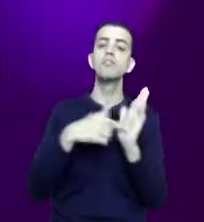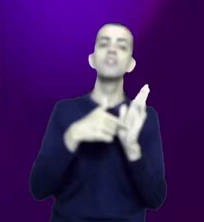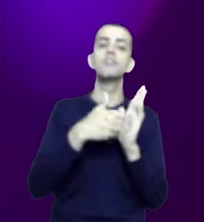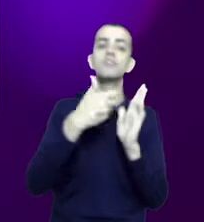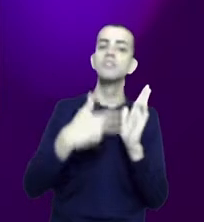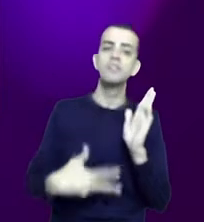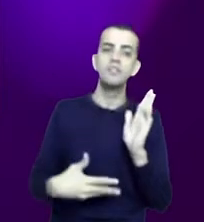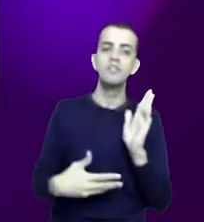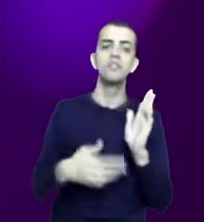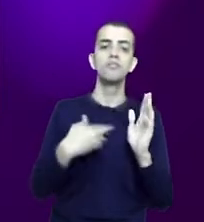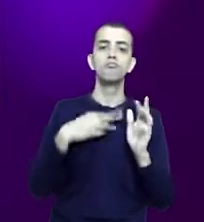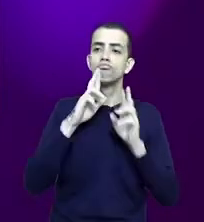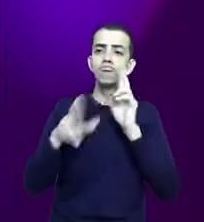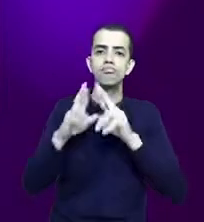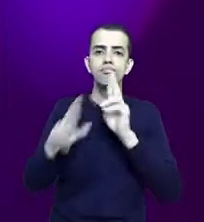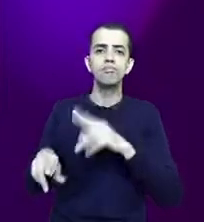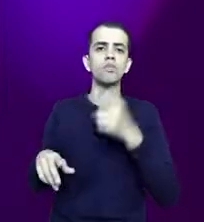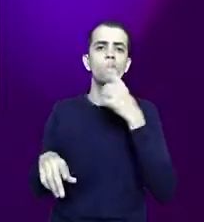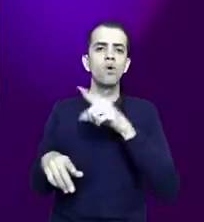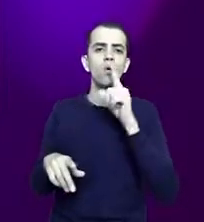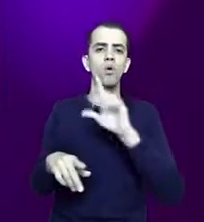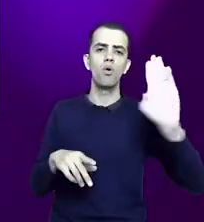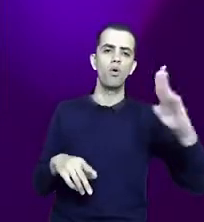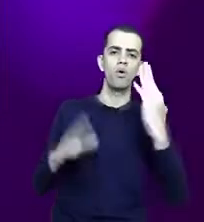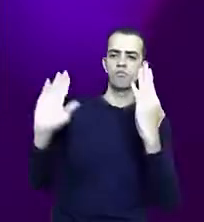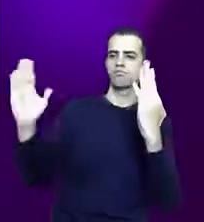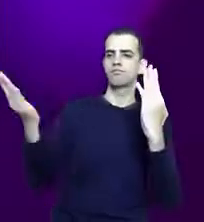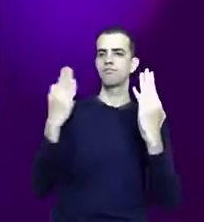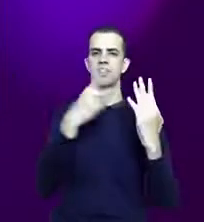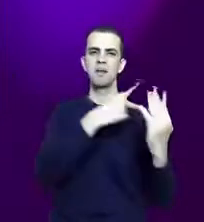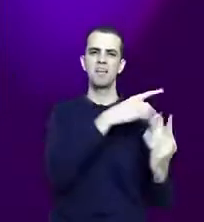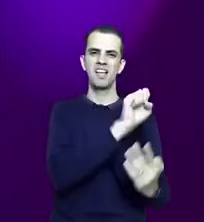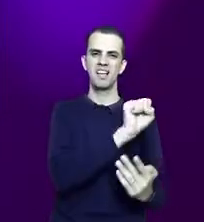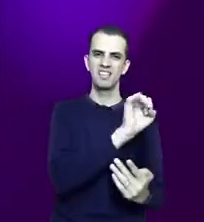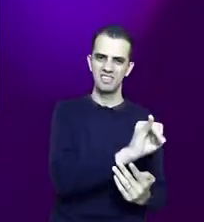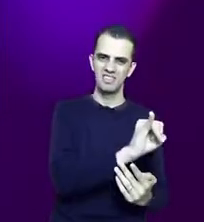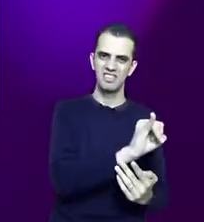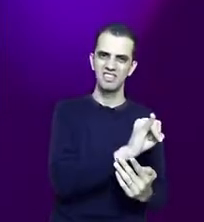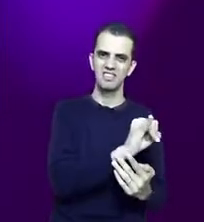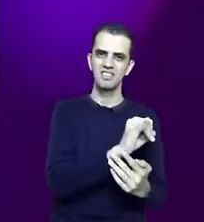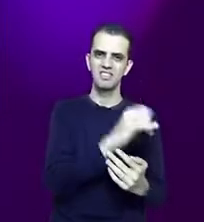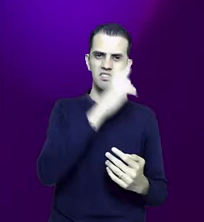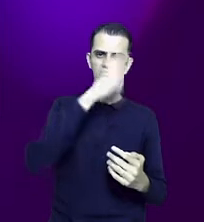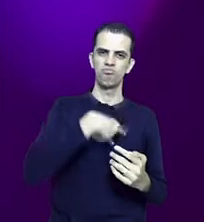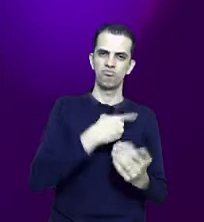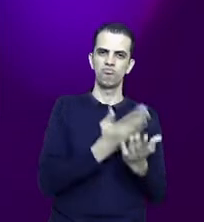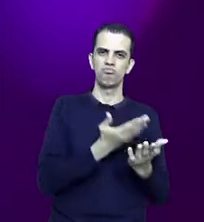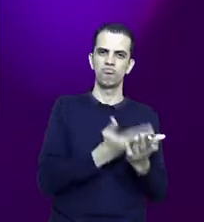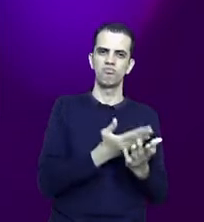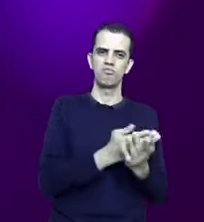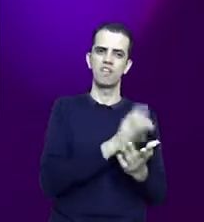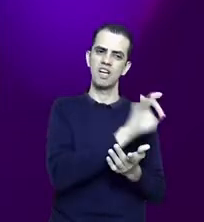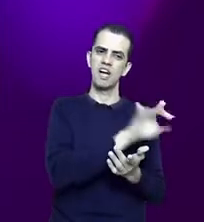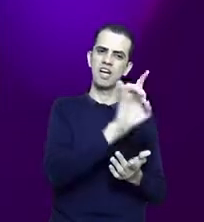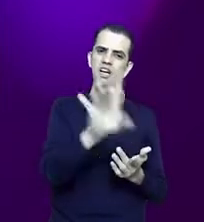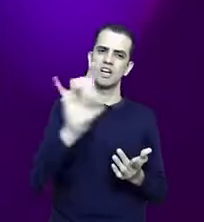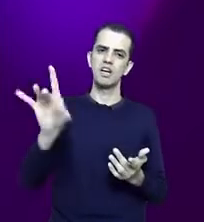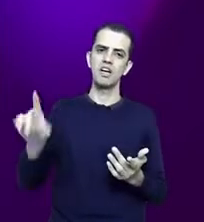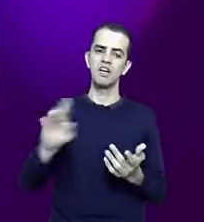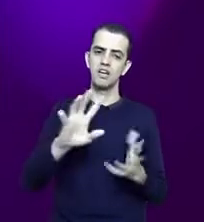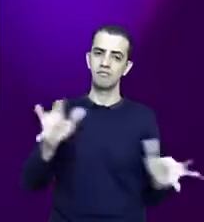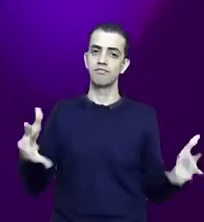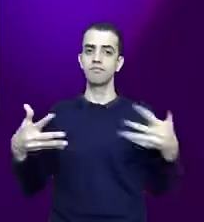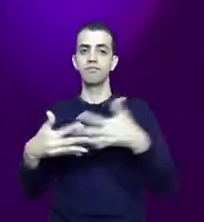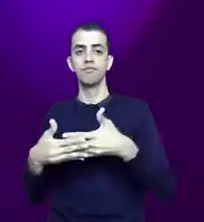mostrar resultados comparáveis do uso do PSI, que é o guia individual feito para cada paciente, com o uso